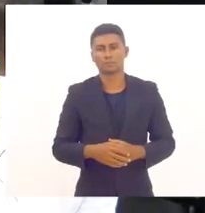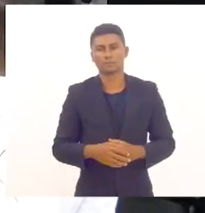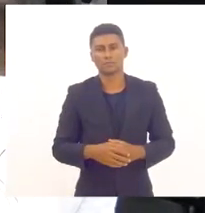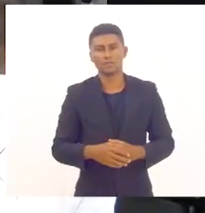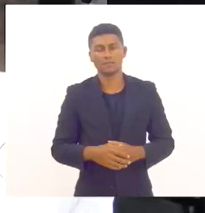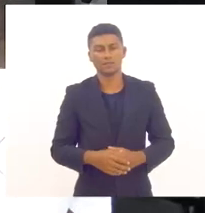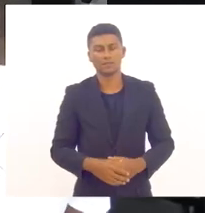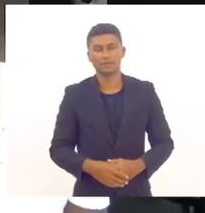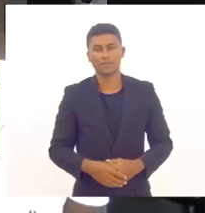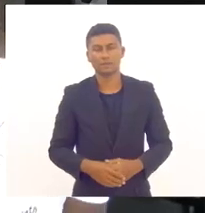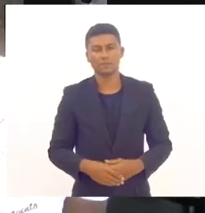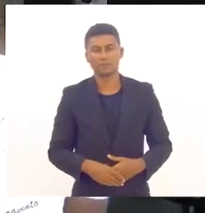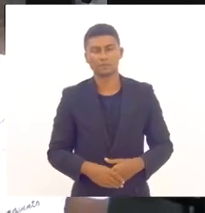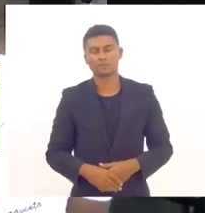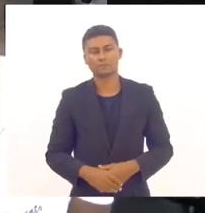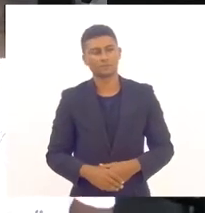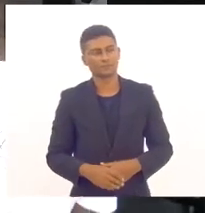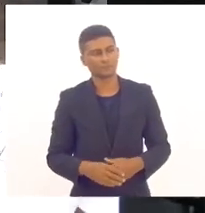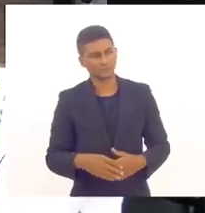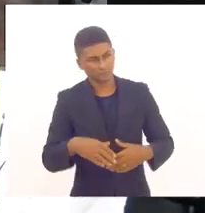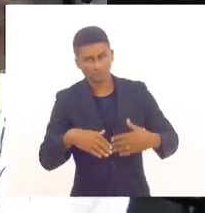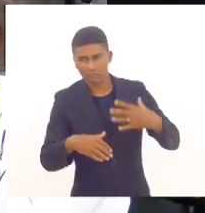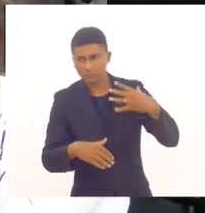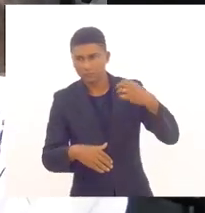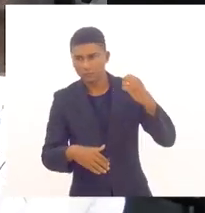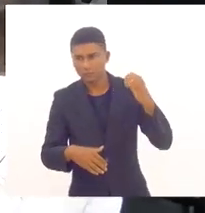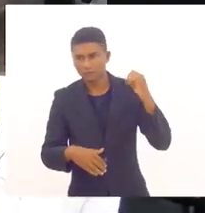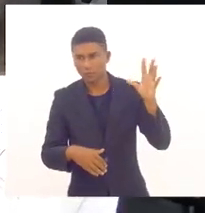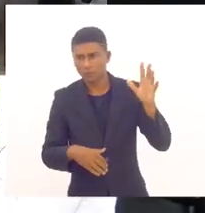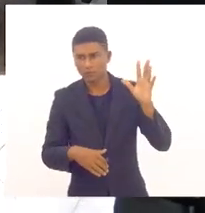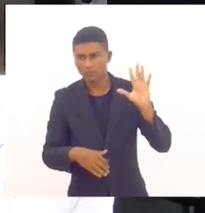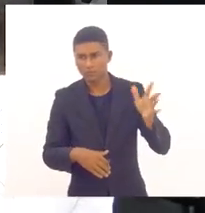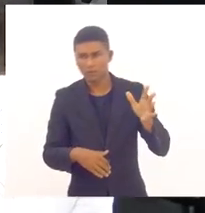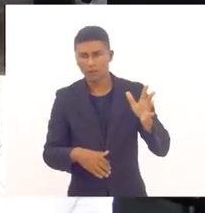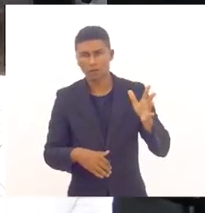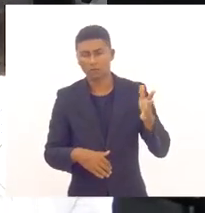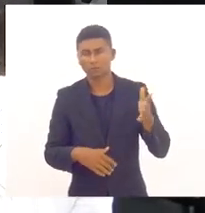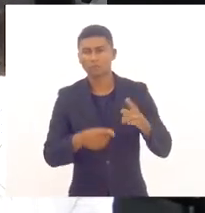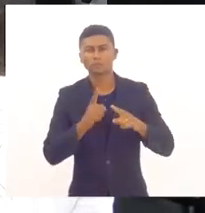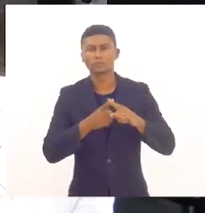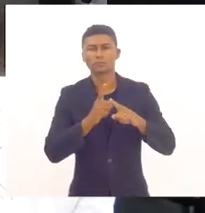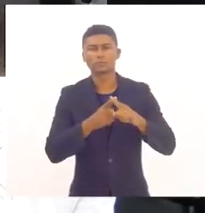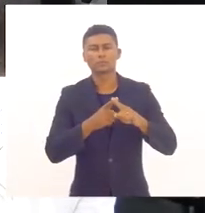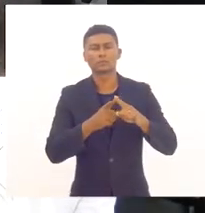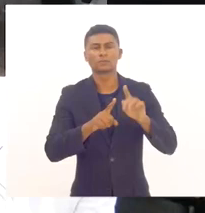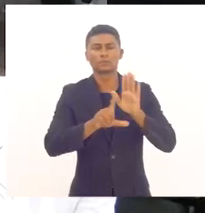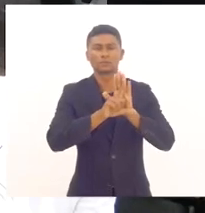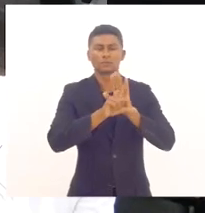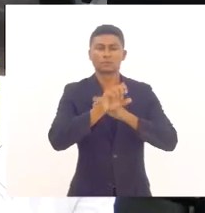Robertinho, já foi? Tá, aqui eu pedi a fim de esclarecimento sobre a Lei